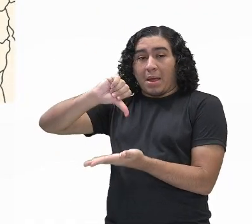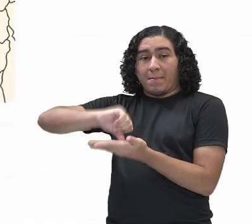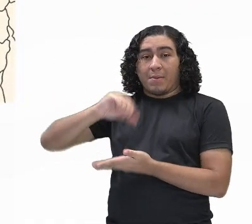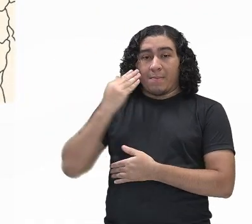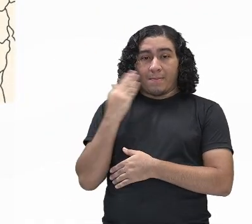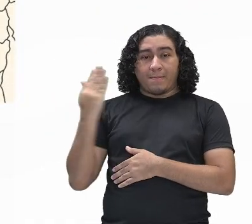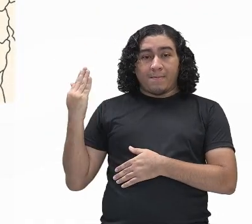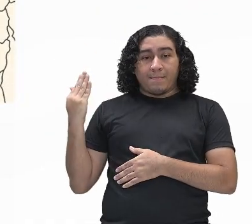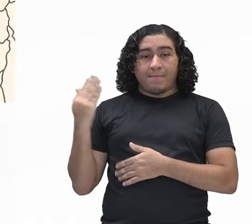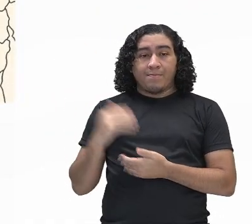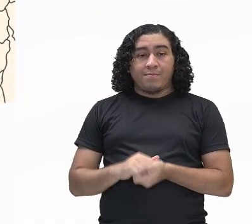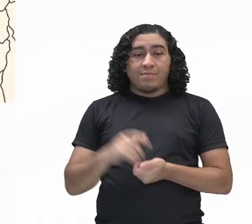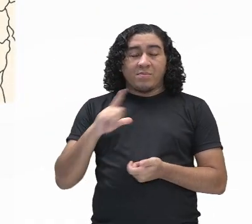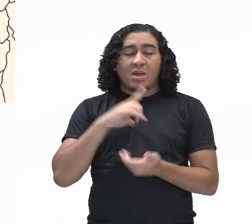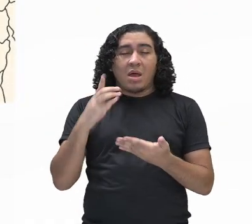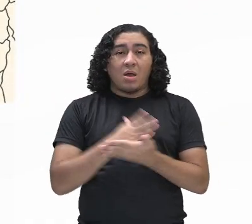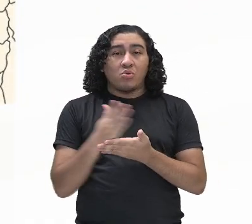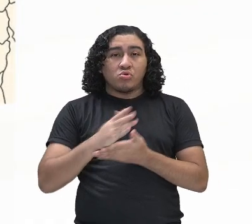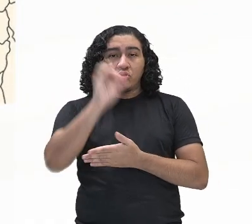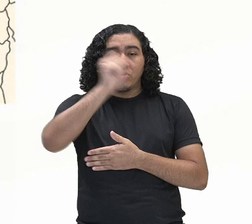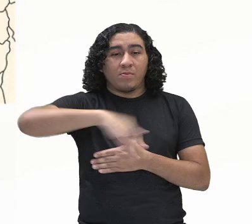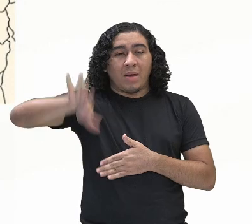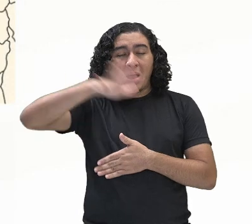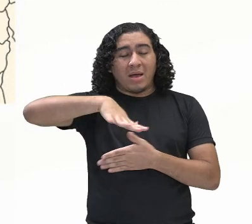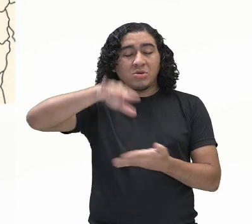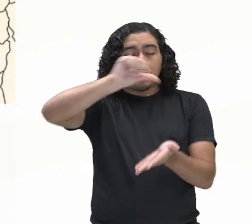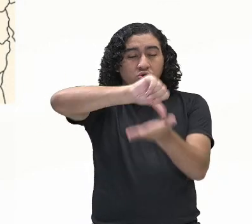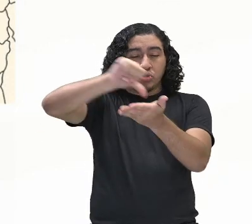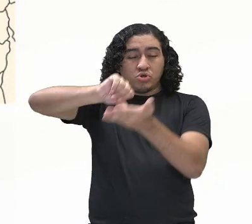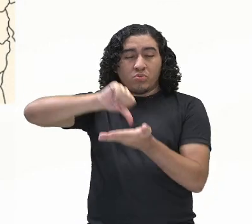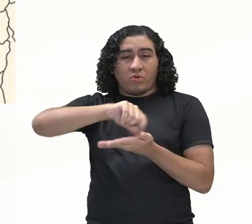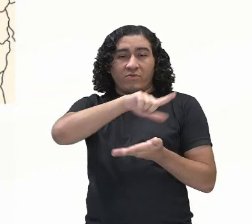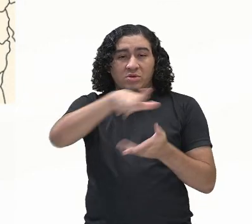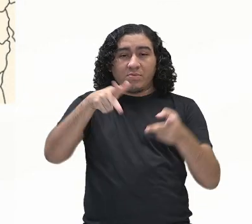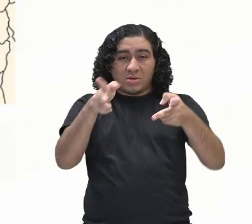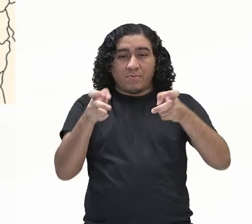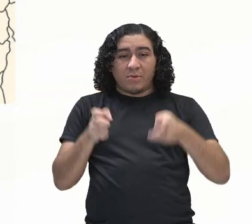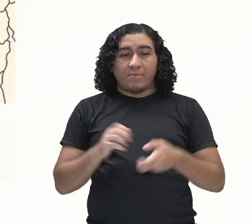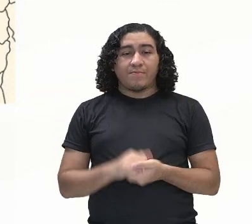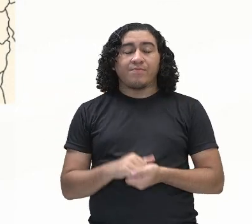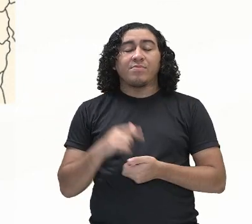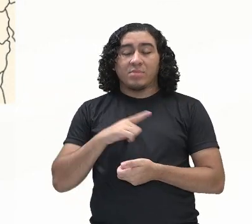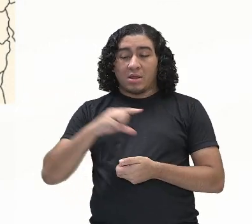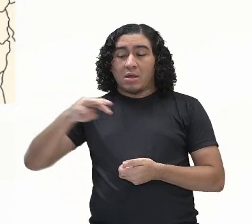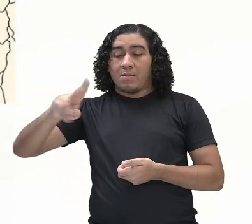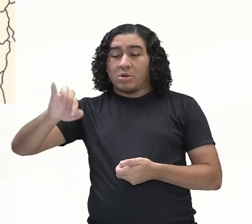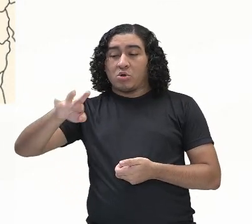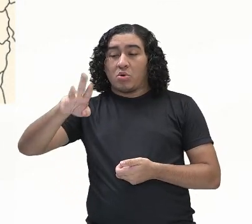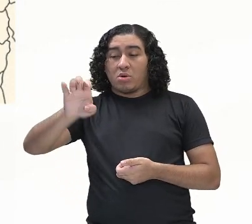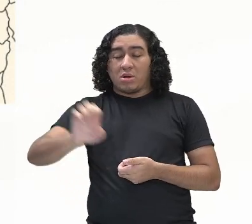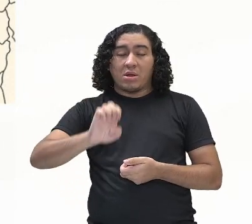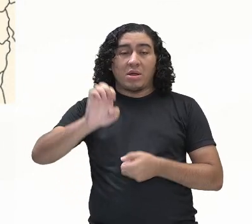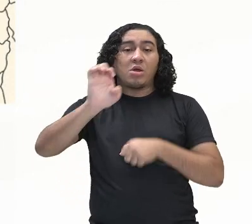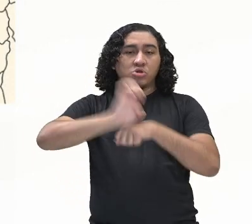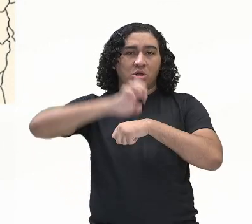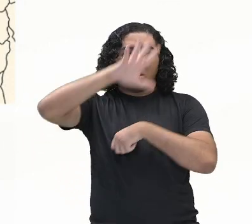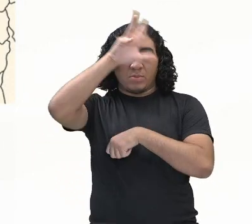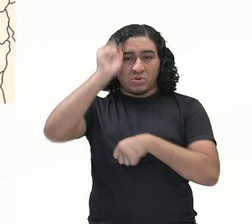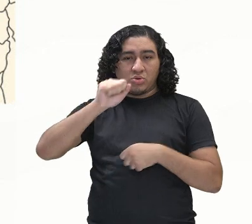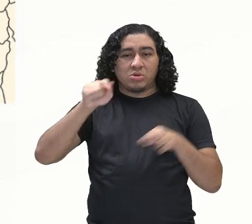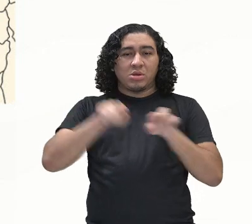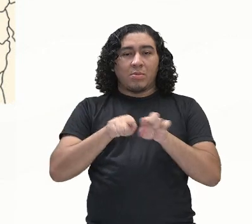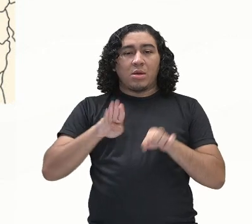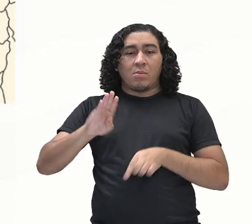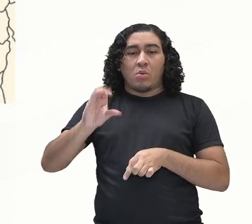destaque alguns lugares para vocês observarem. A gente tem Manicoré, no estado do Amazonas, Boca do